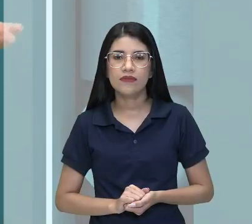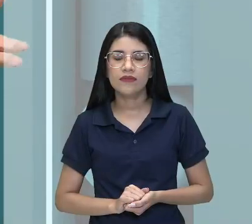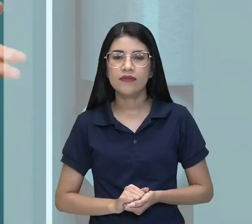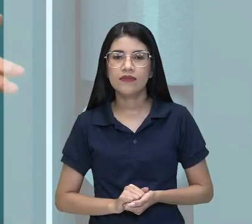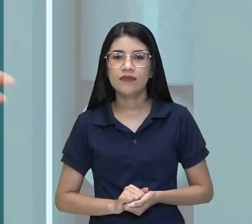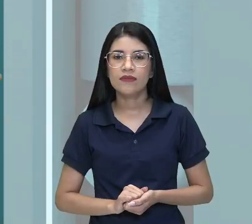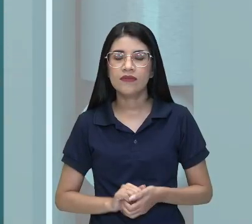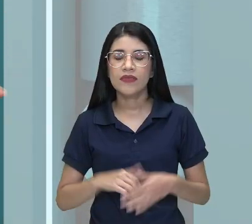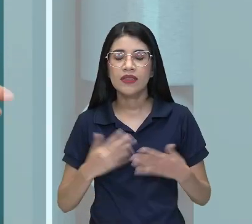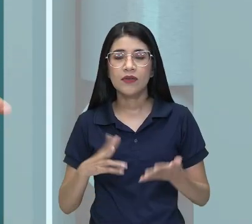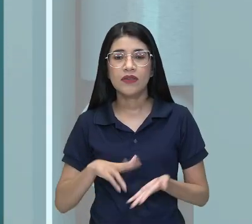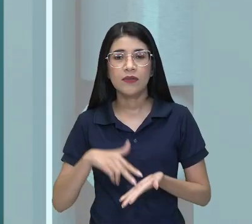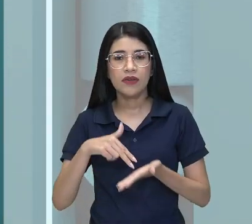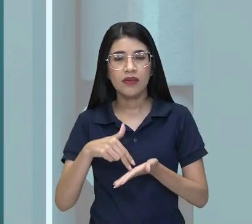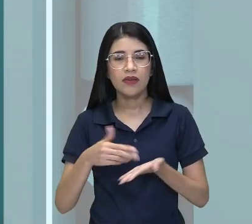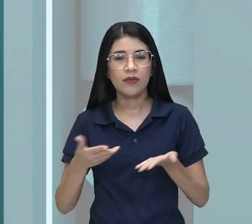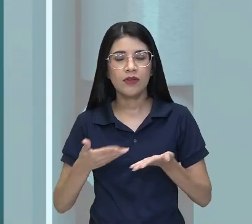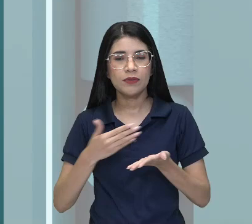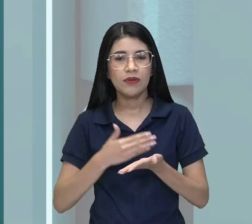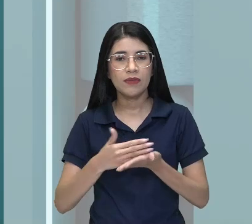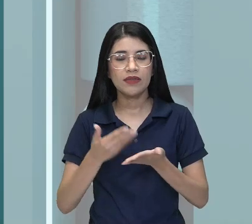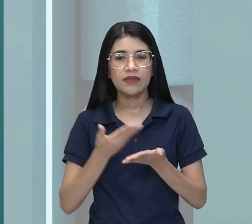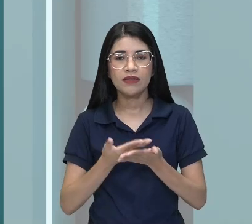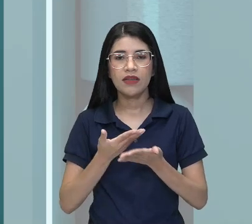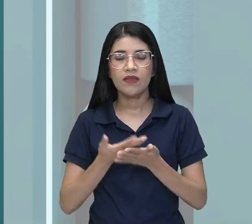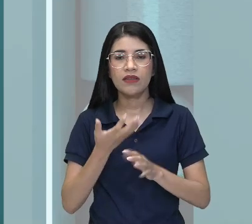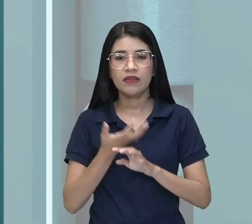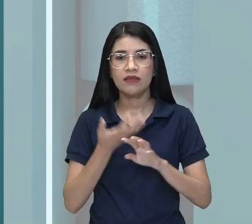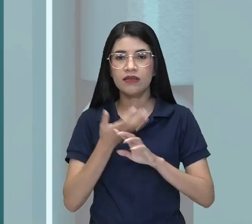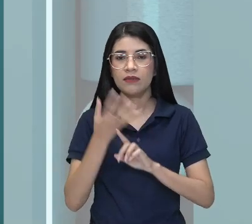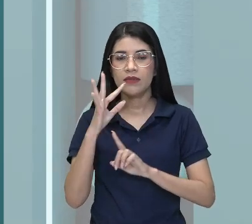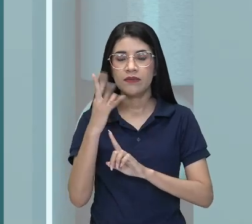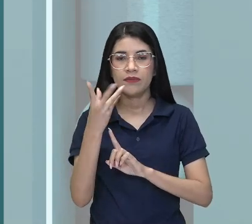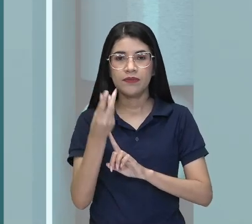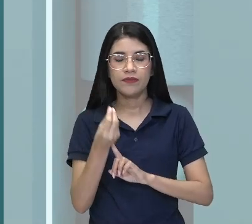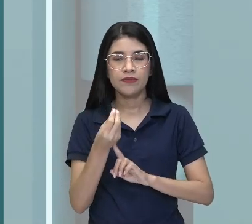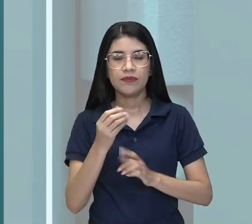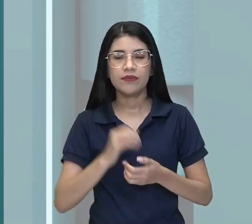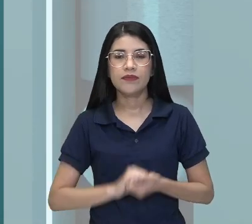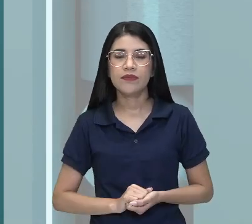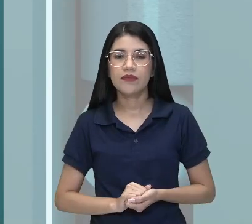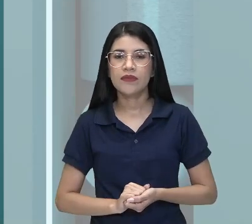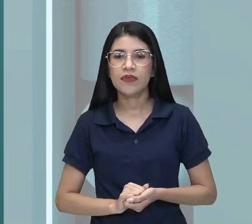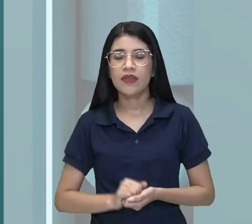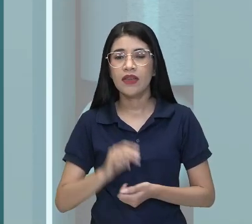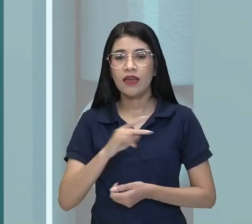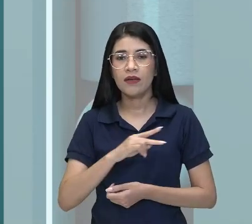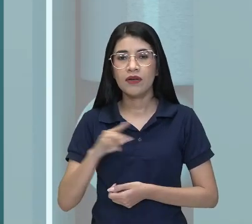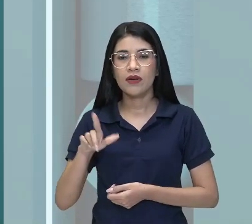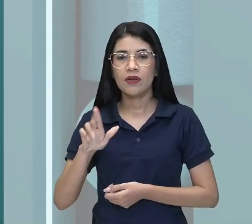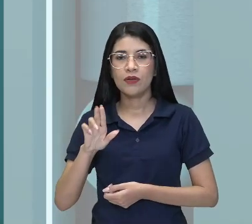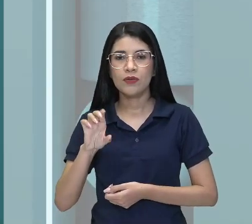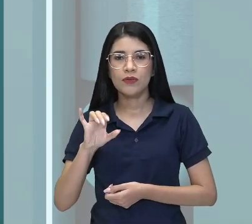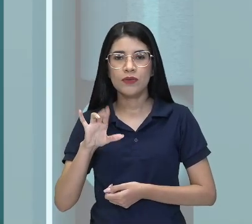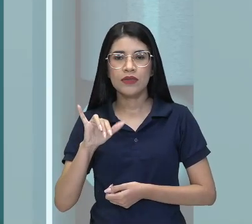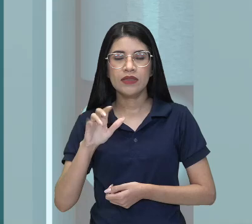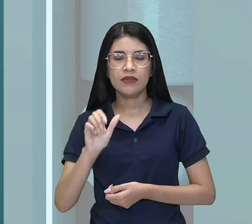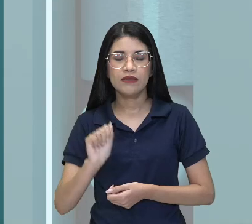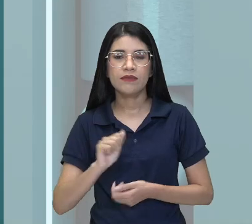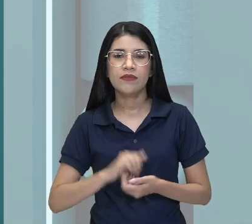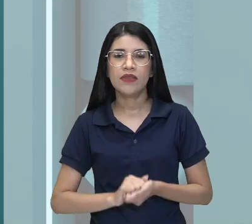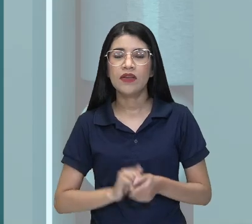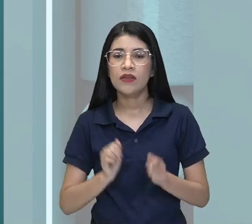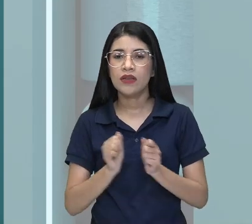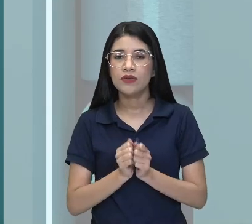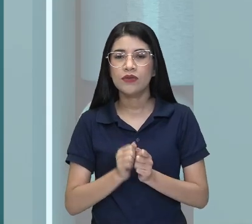bem, então estamos aqui para dar início à nossa aula, né, do componente de arte, e eu sou a professora Lúcia Santos e vou estar